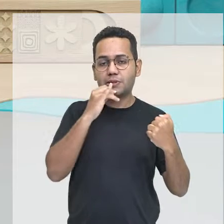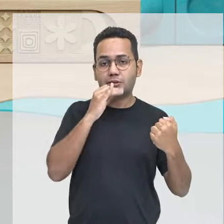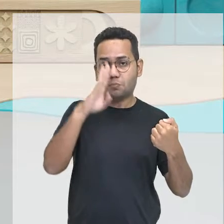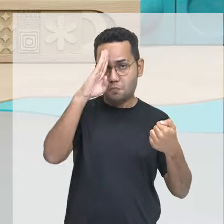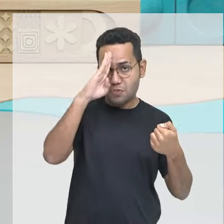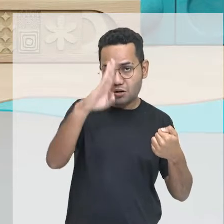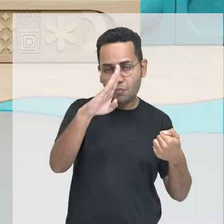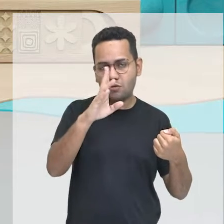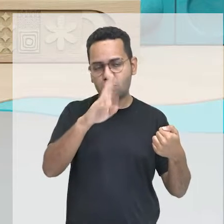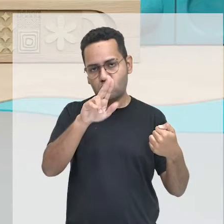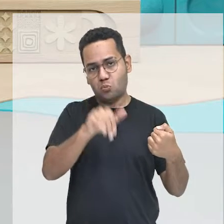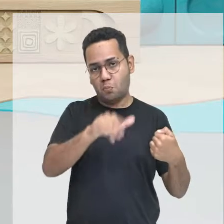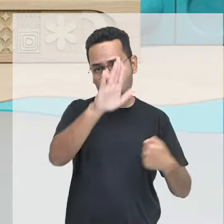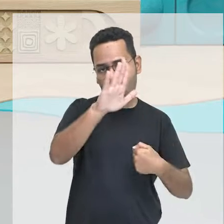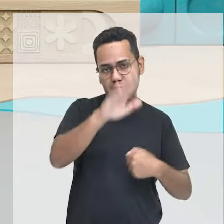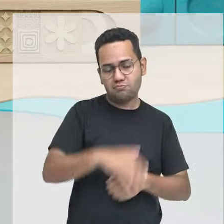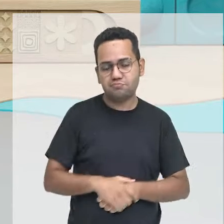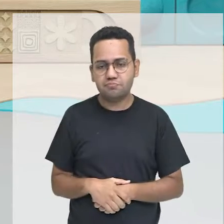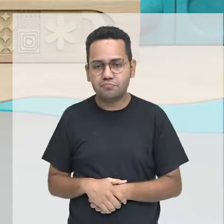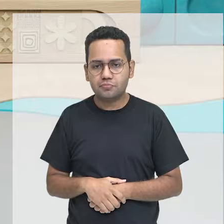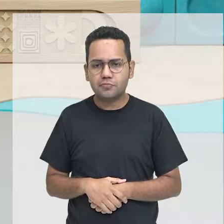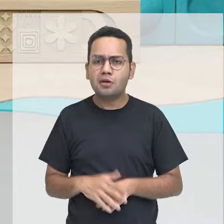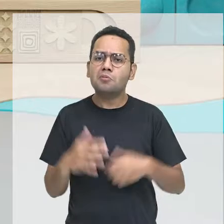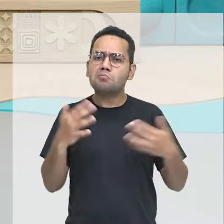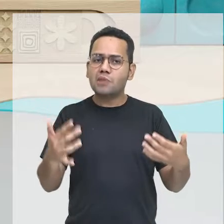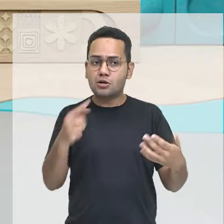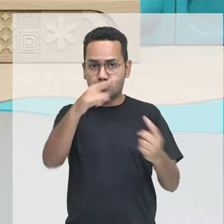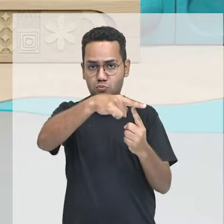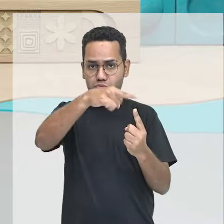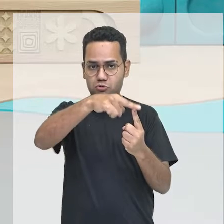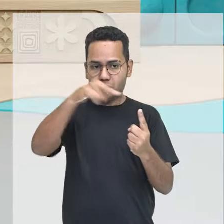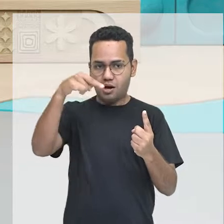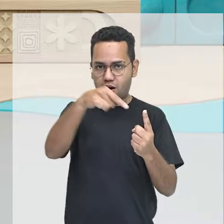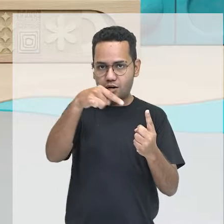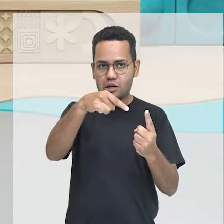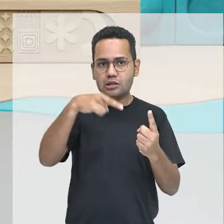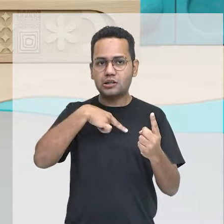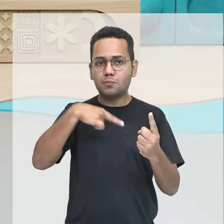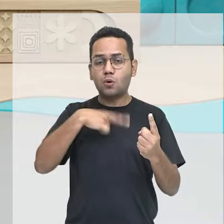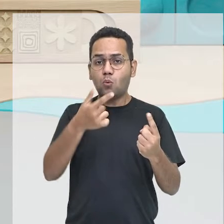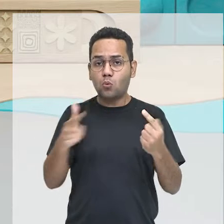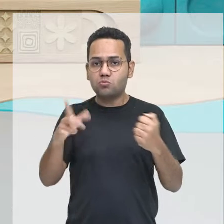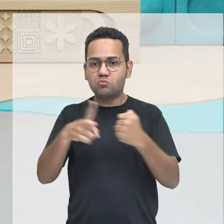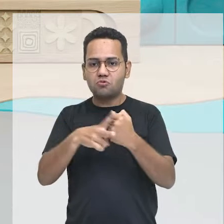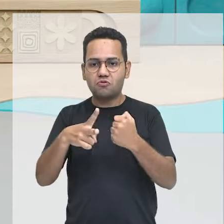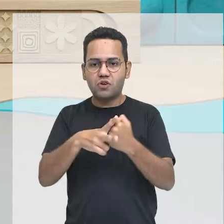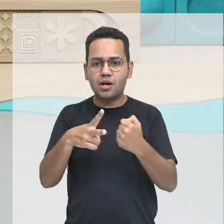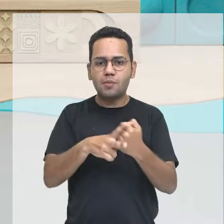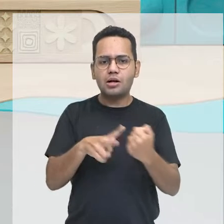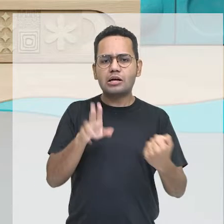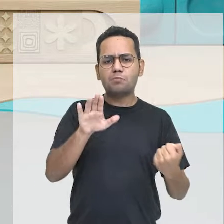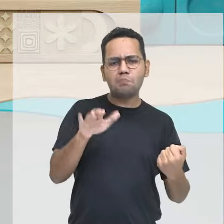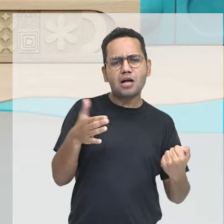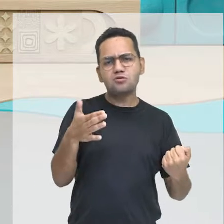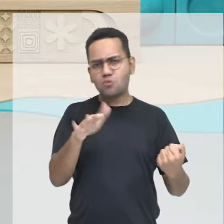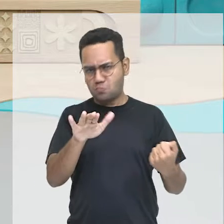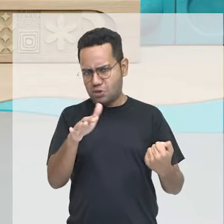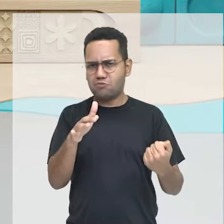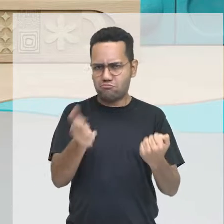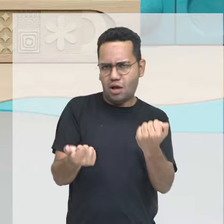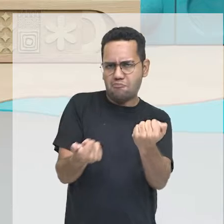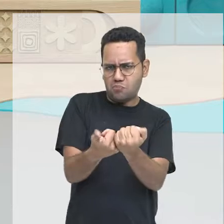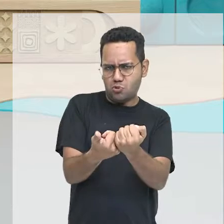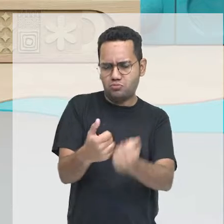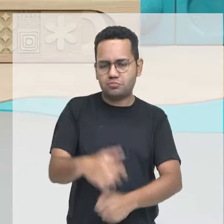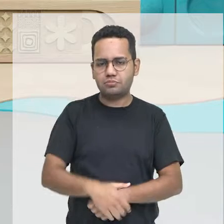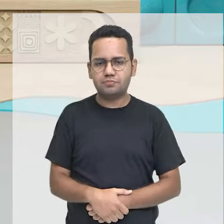aqueles que nós mais utilizamos. E dentro dessa classe, a gente também tem alguns verbos que nós chamamos de semimodais.